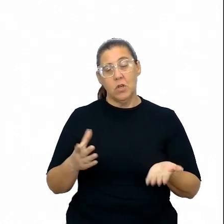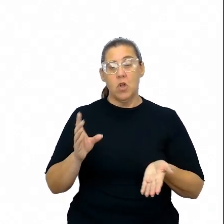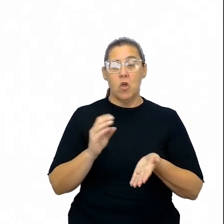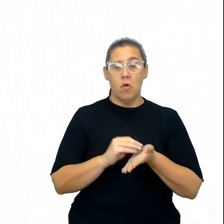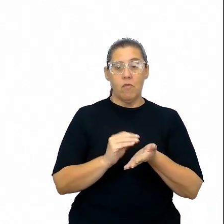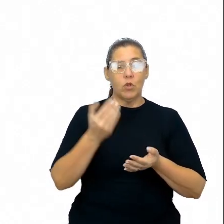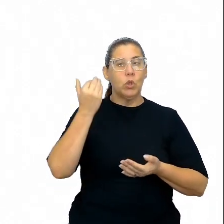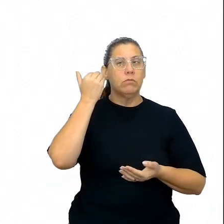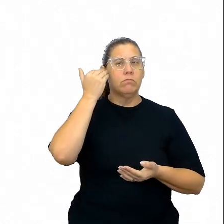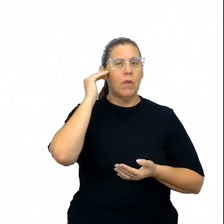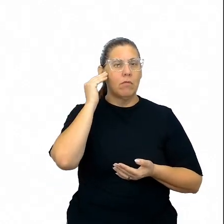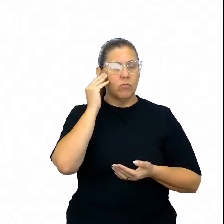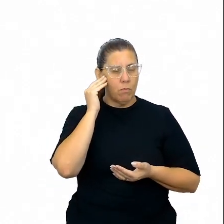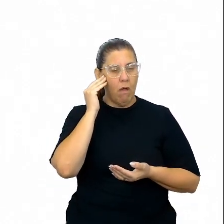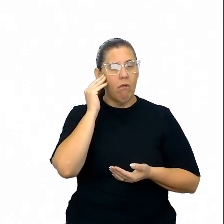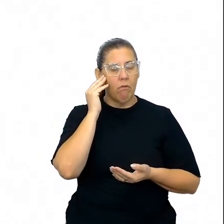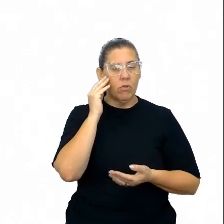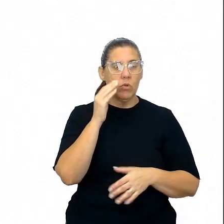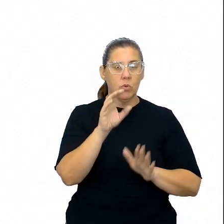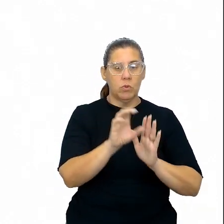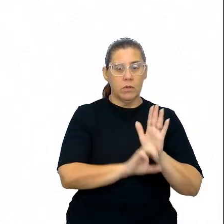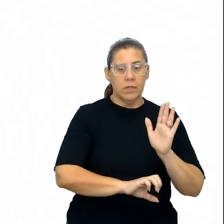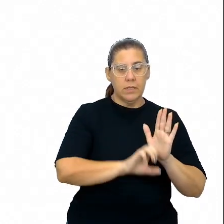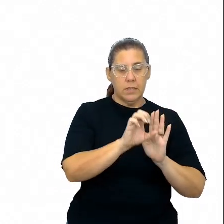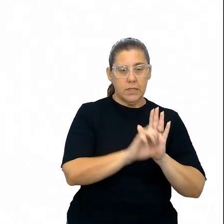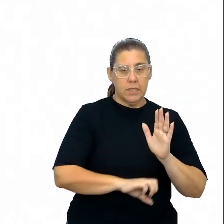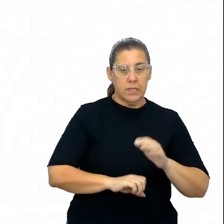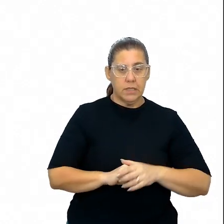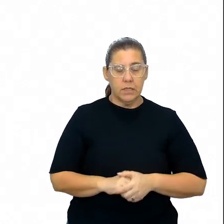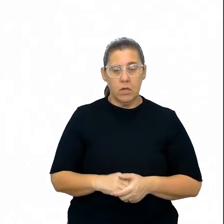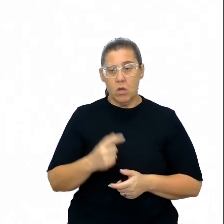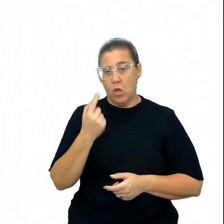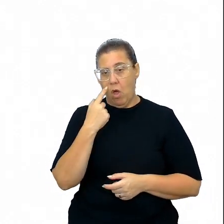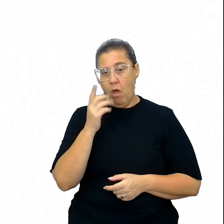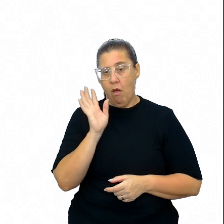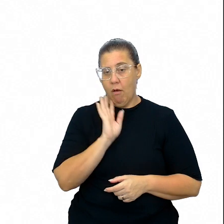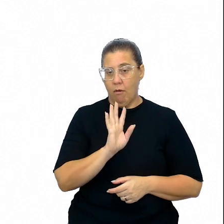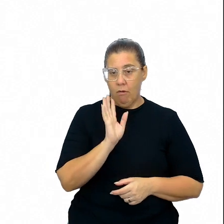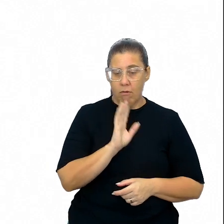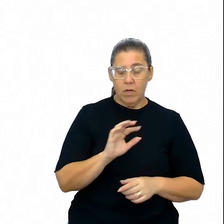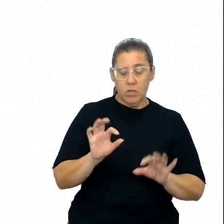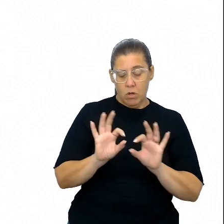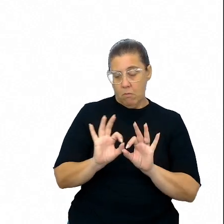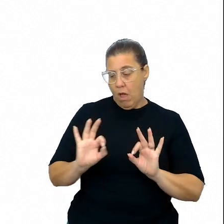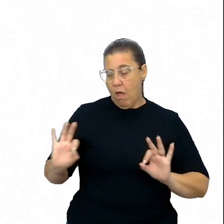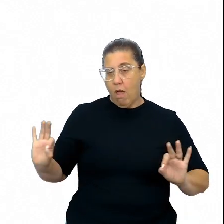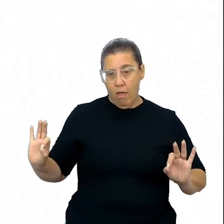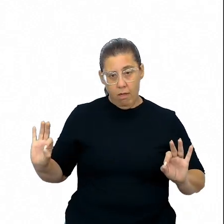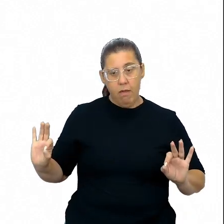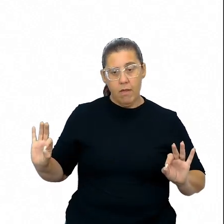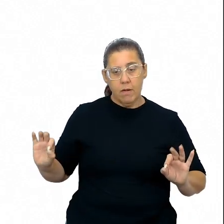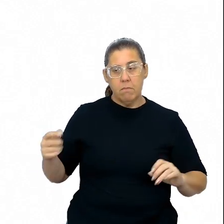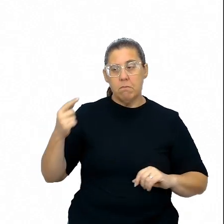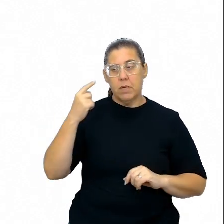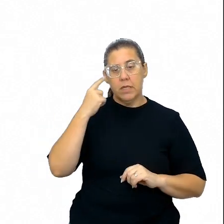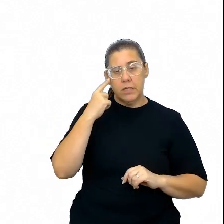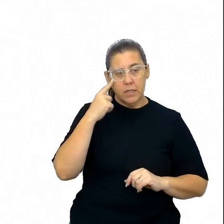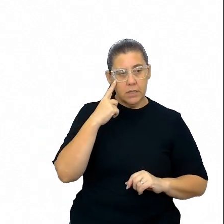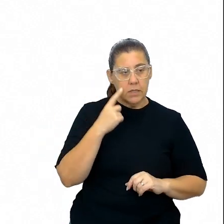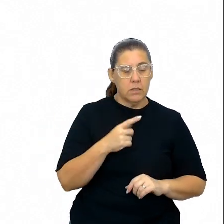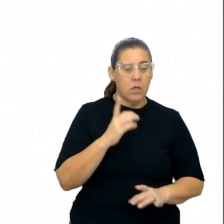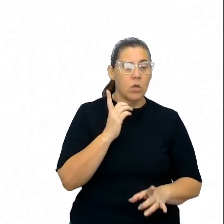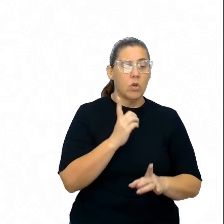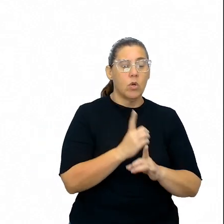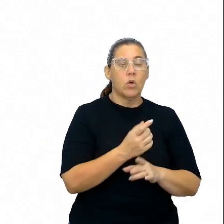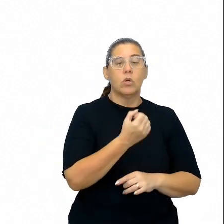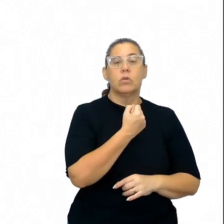do entendimento do exercício para nós. Tá? E olha que legal a reta. Isso foi uma reta proposital. Percebe que eu mandei localizar um